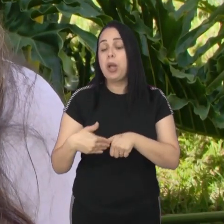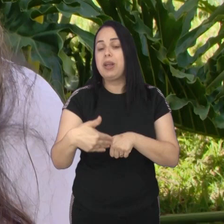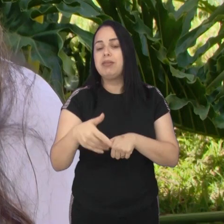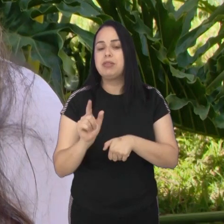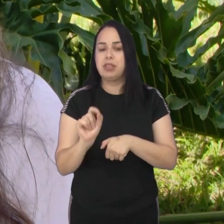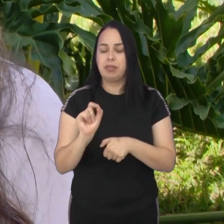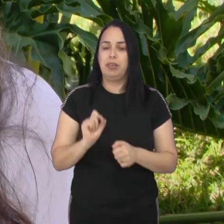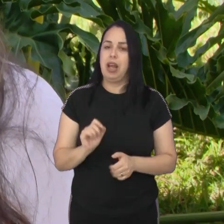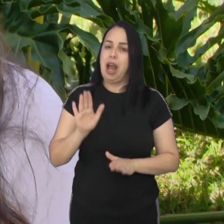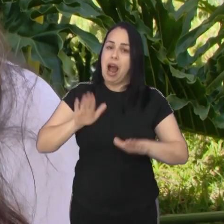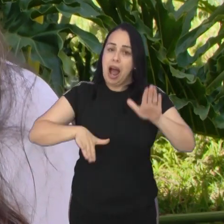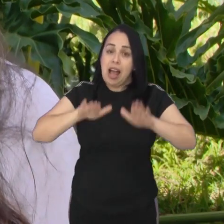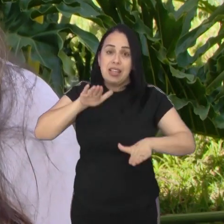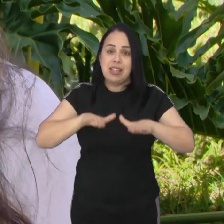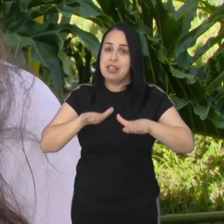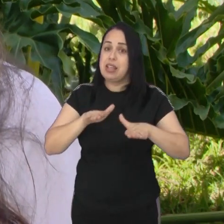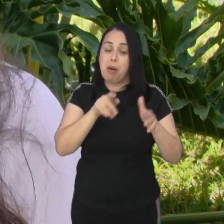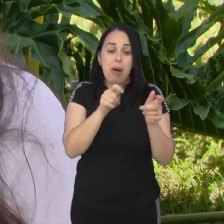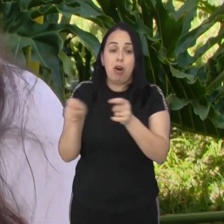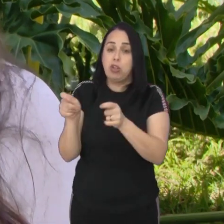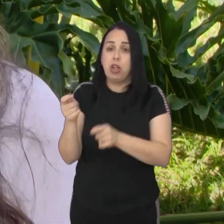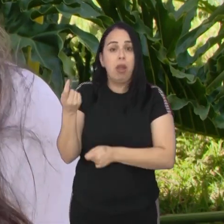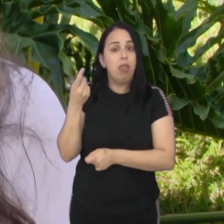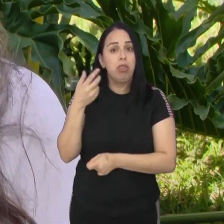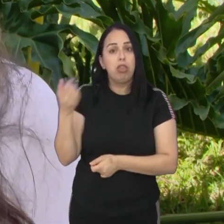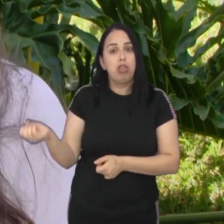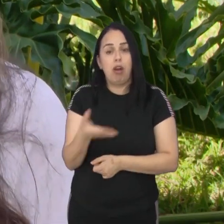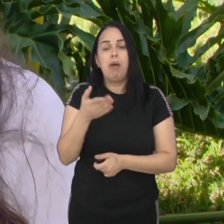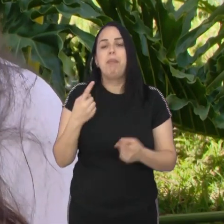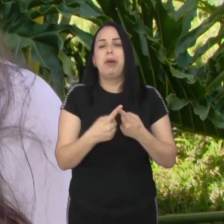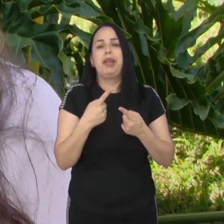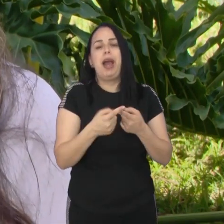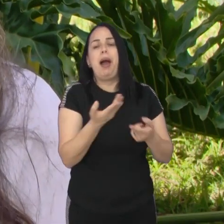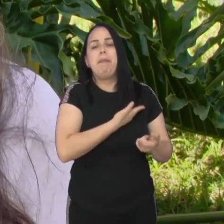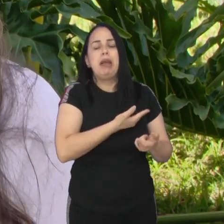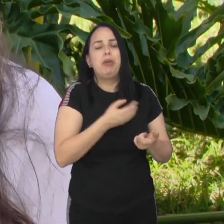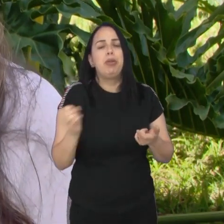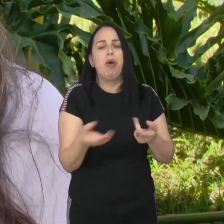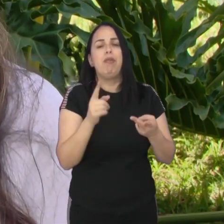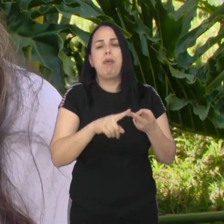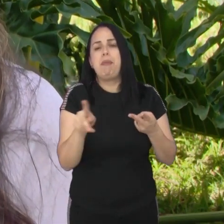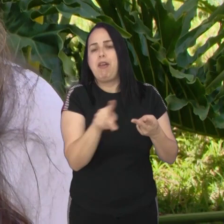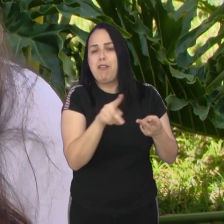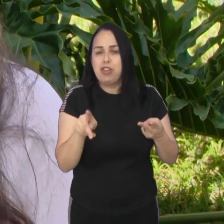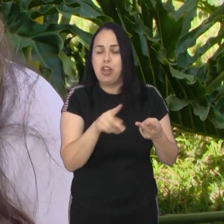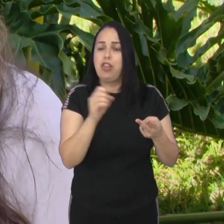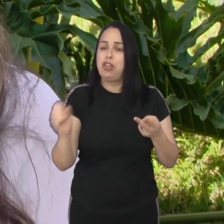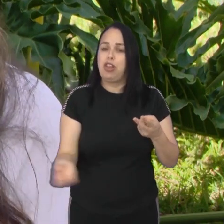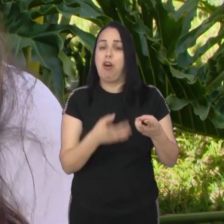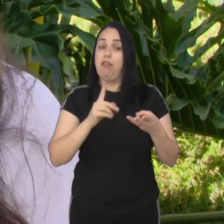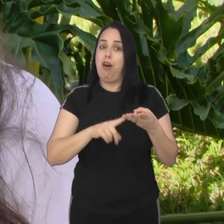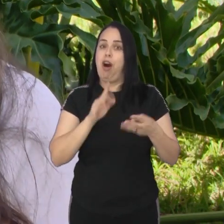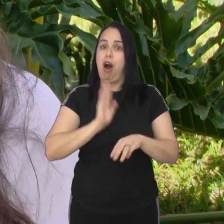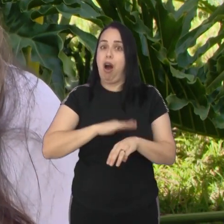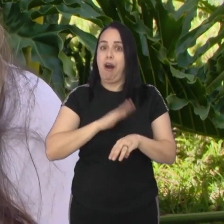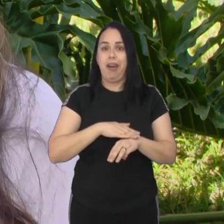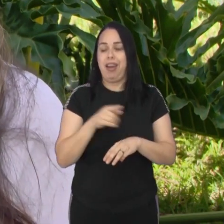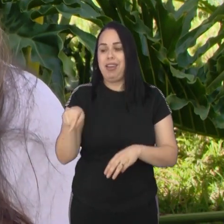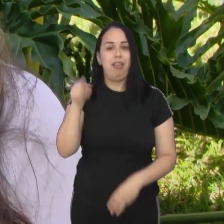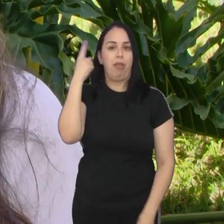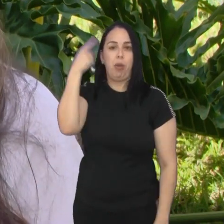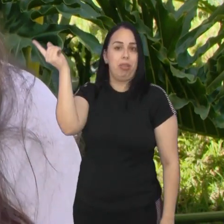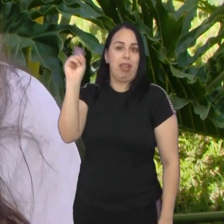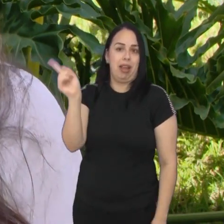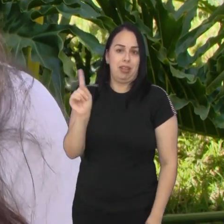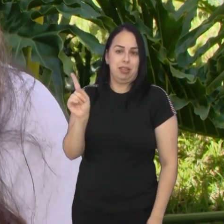né? Porque às vezes é um movimento novo que ela não faz ideia, porque são amigos novos, professores novos, às vezes horários novos,